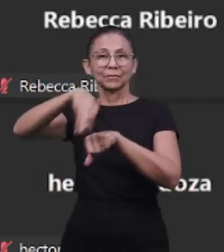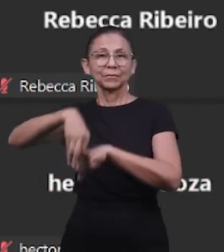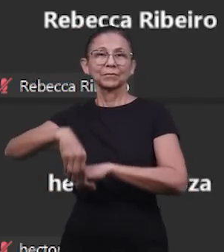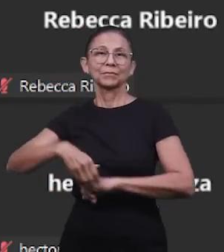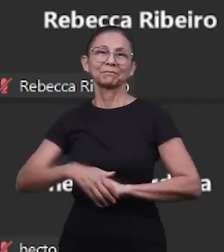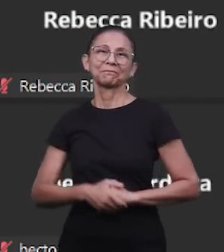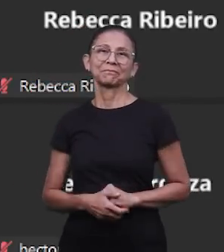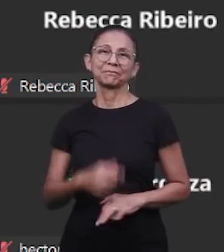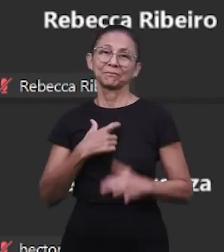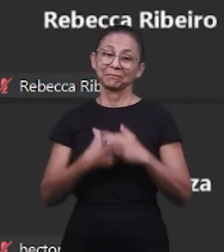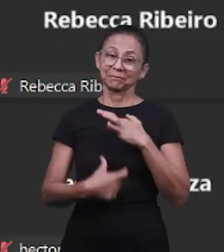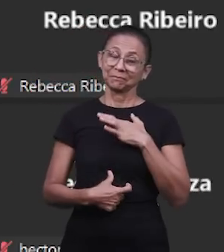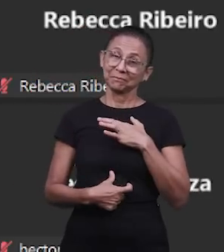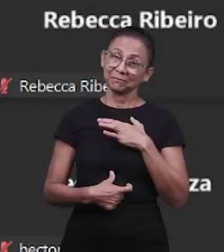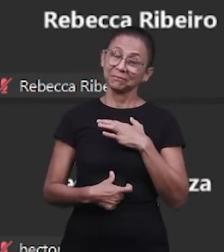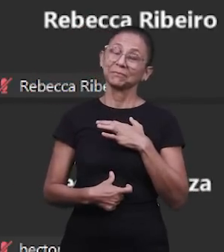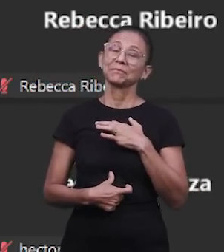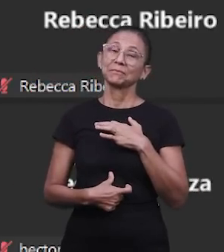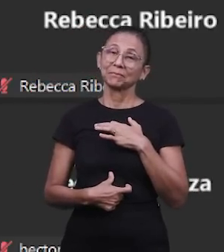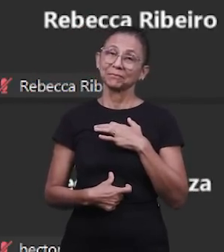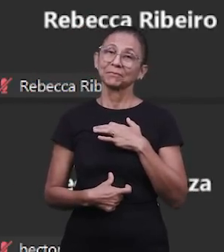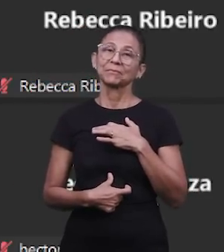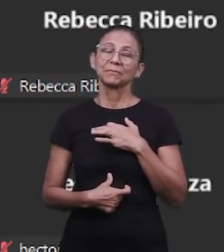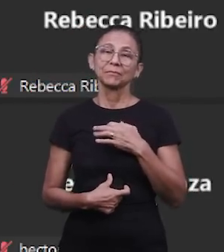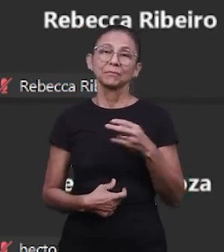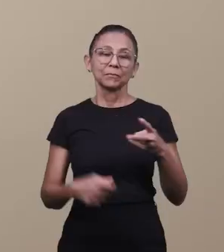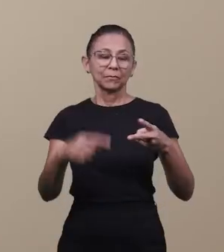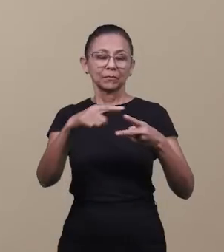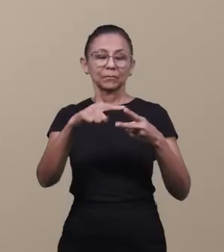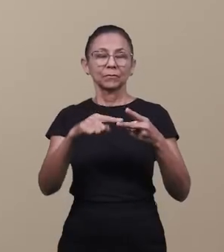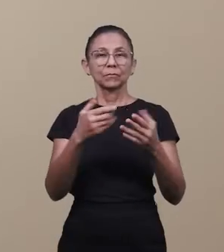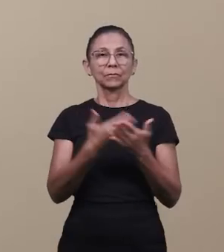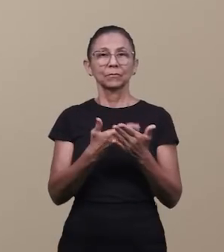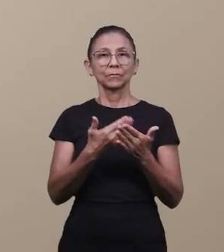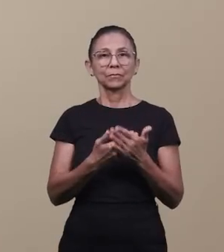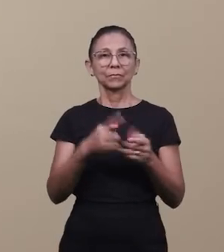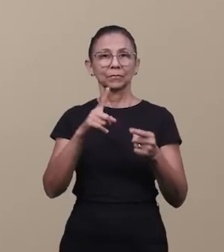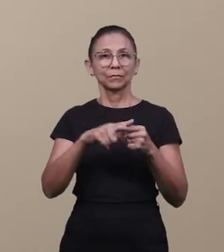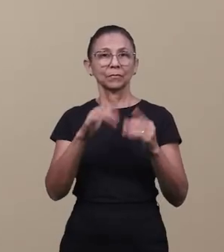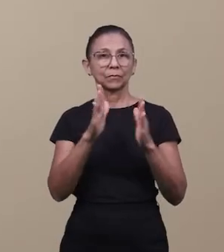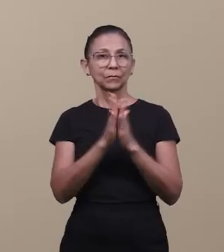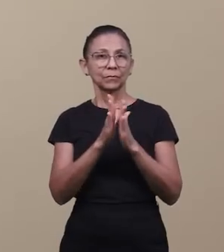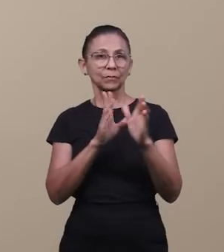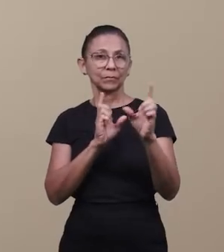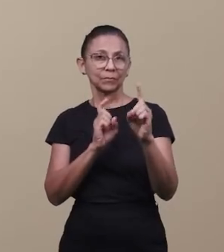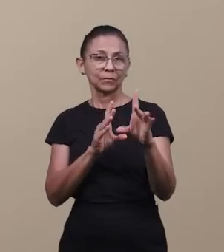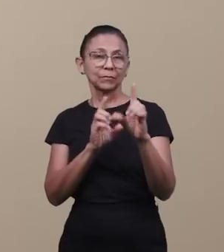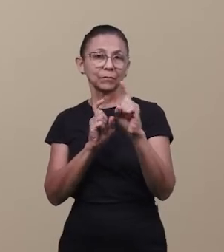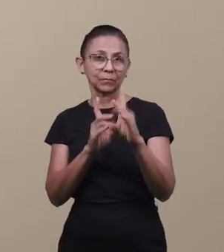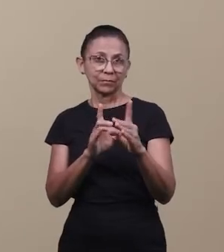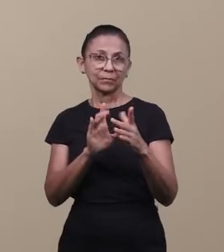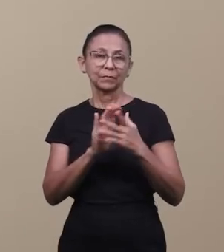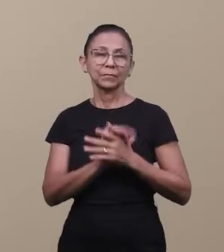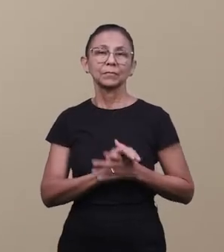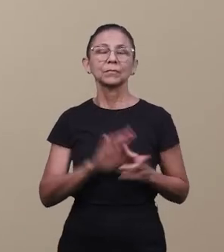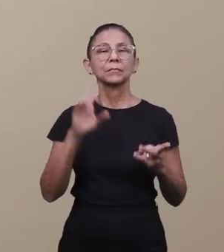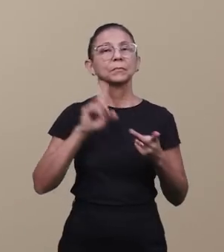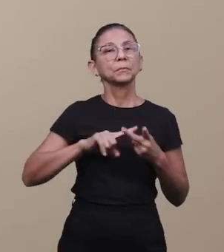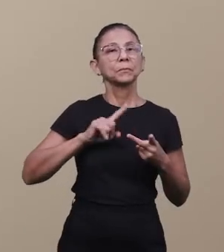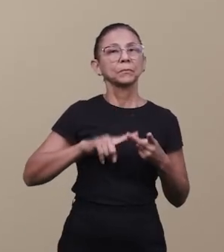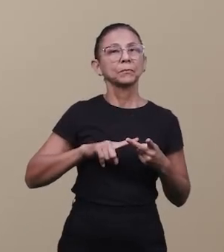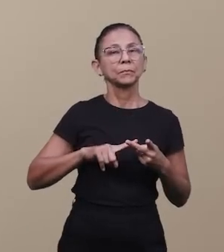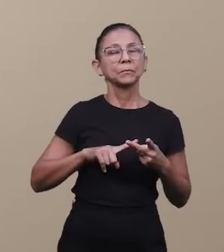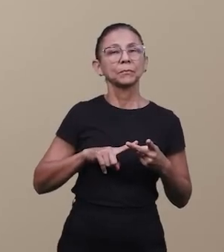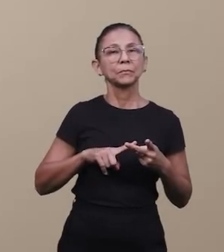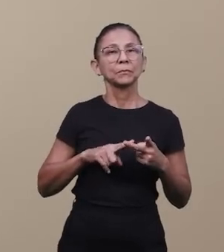o fortalecimento dos obreiros, mas também foram ministradas 2 aulas. A primeira com o tema A Oração e as Doutrinas, ministrada